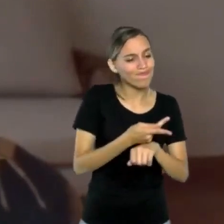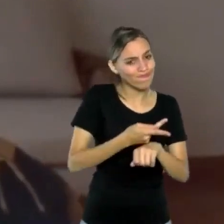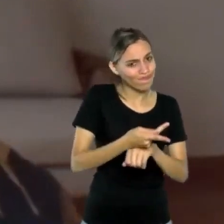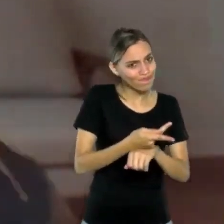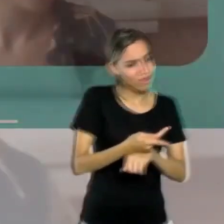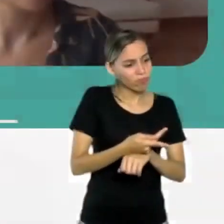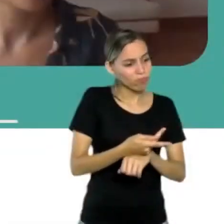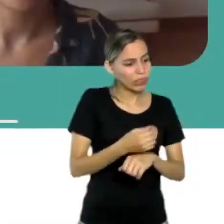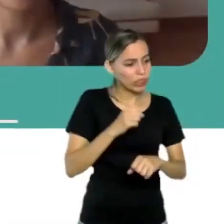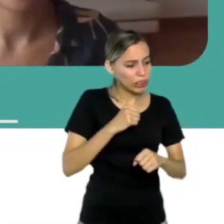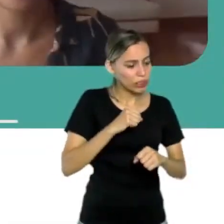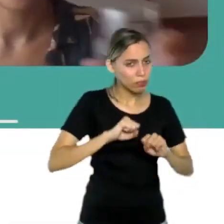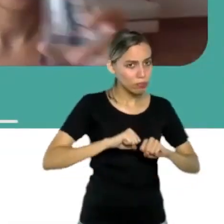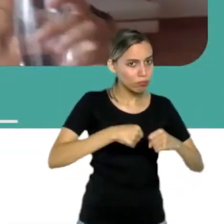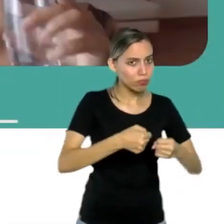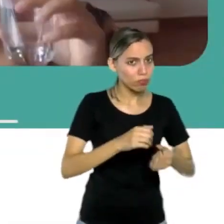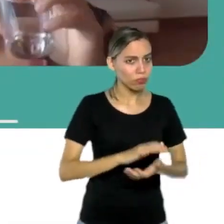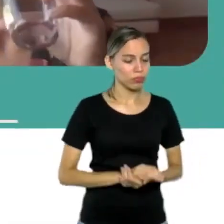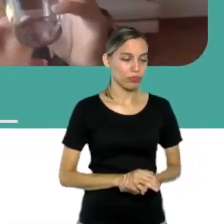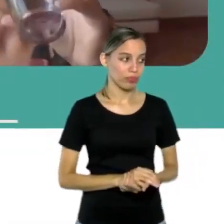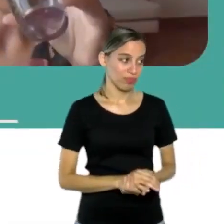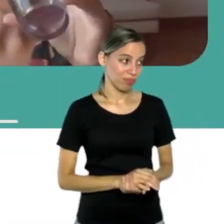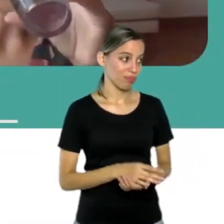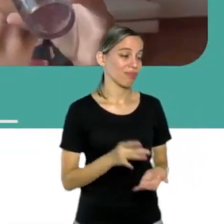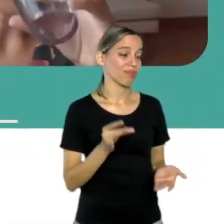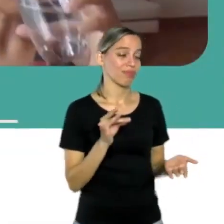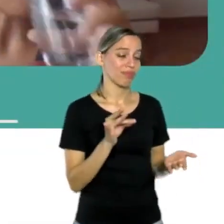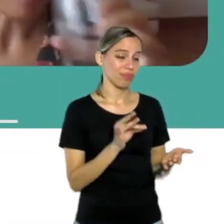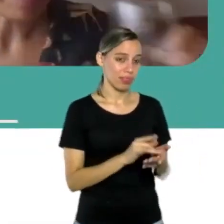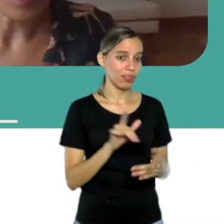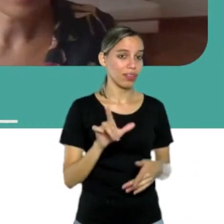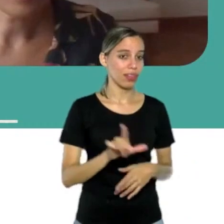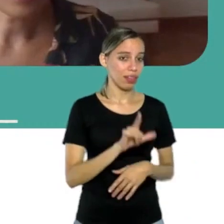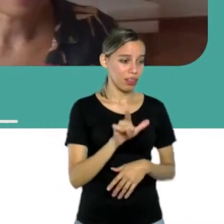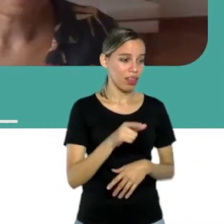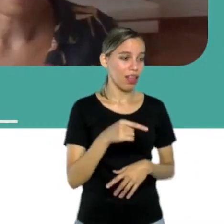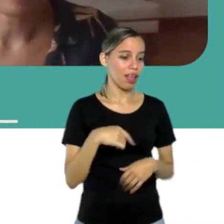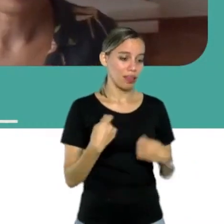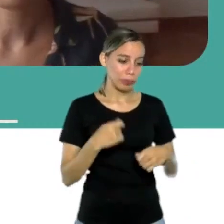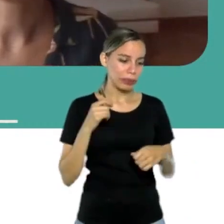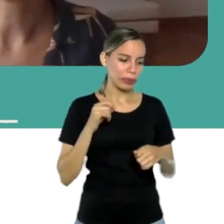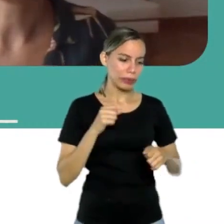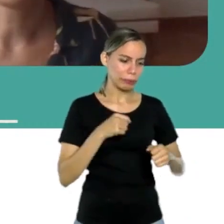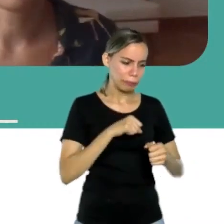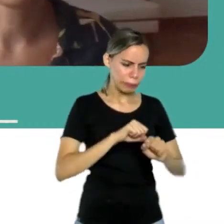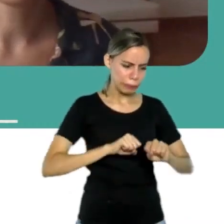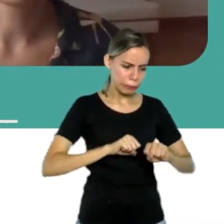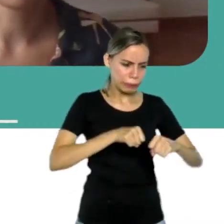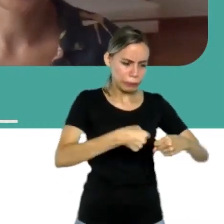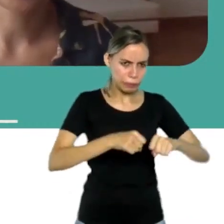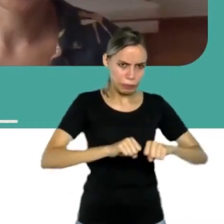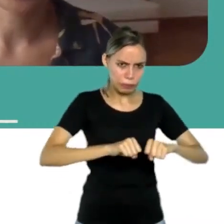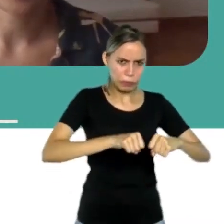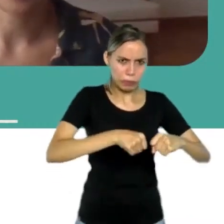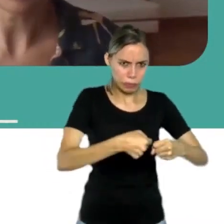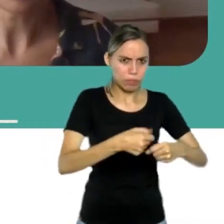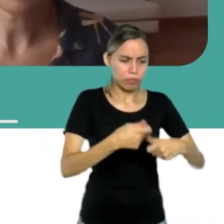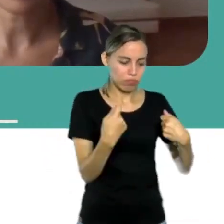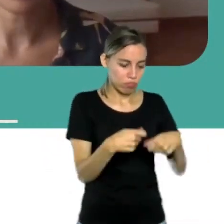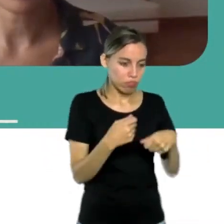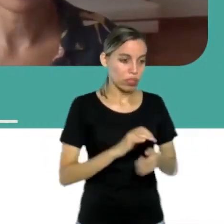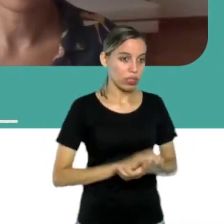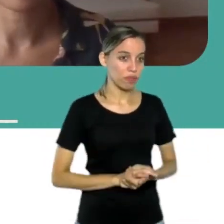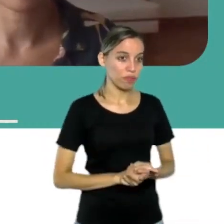quer. É exatamente isso, a literatura meio esse trabalho de formiguinha, né? E você falando de